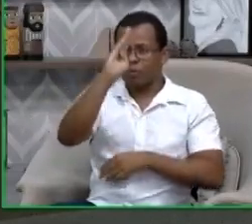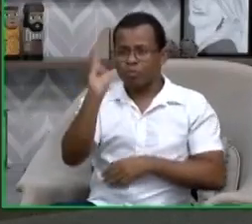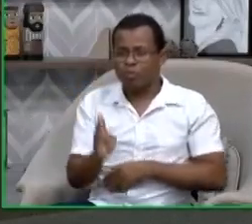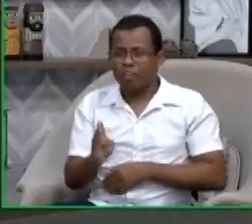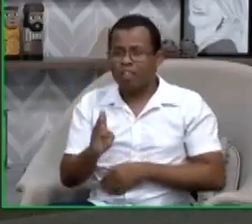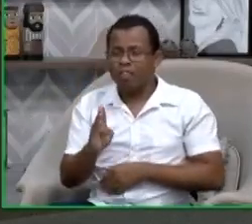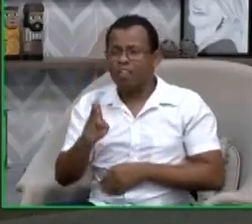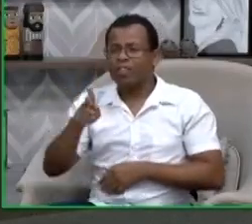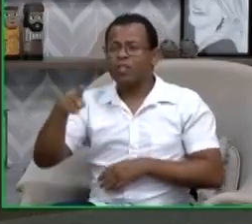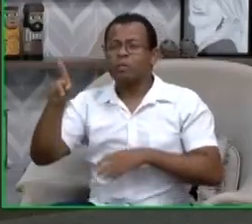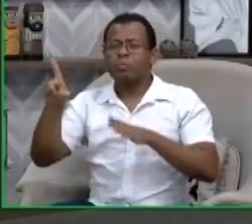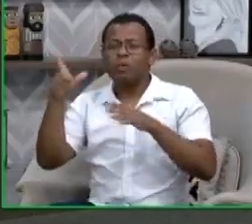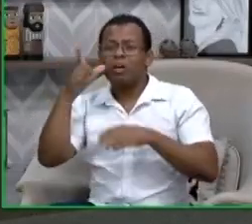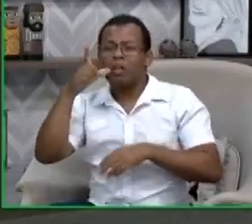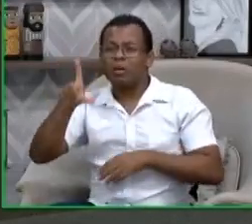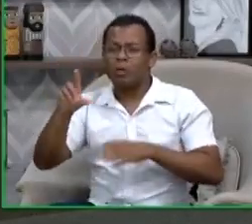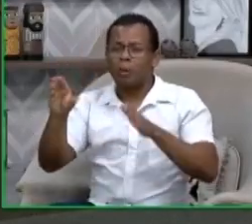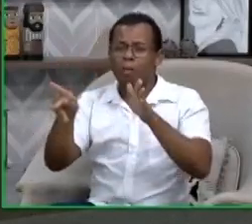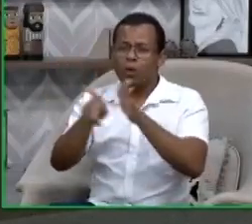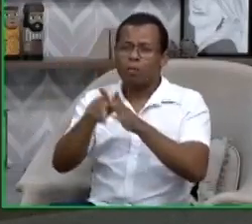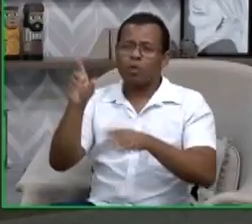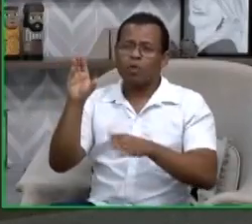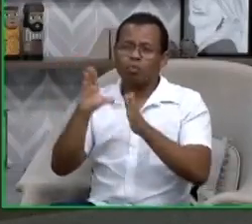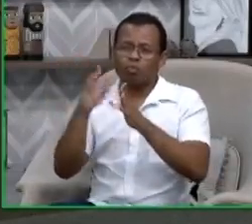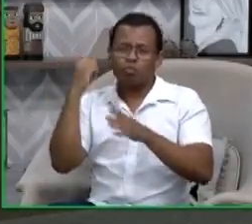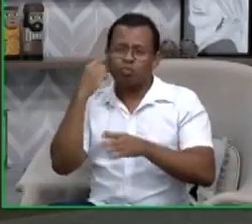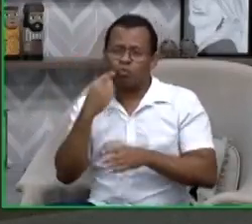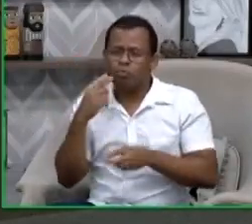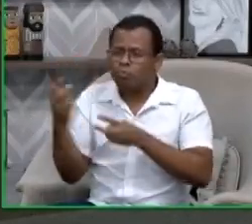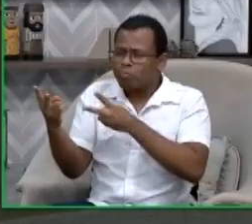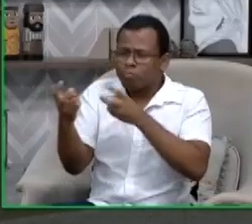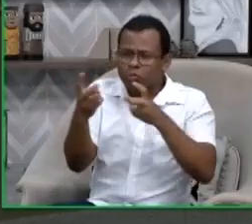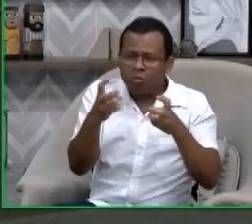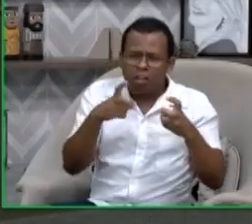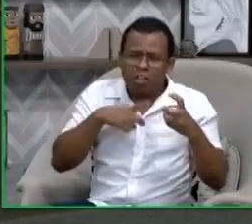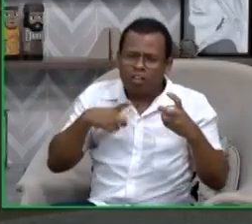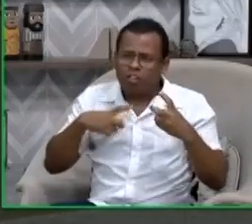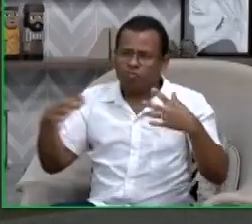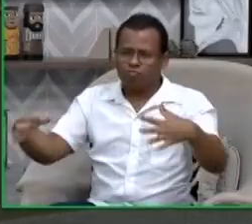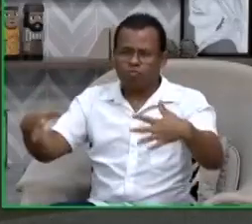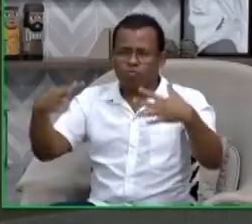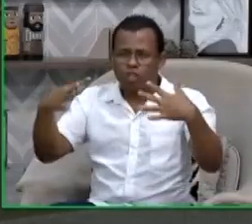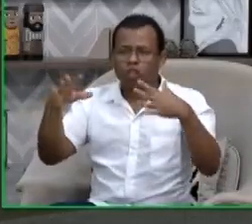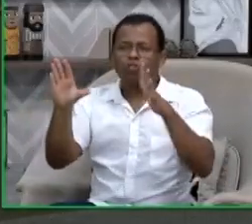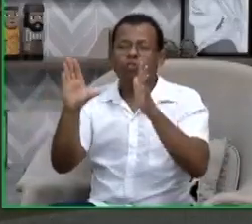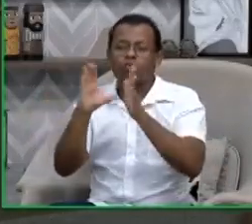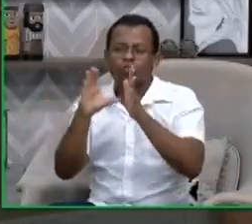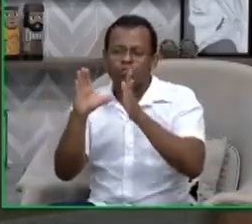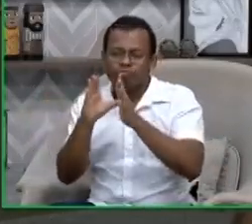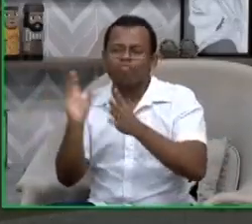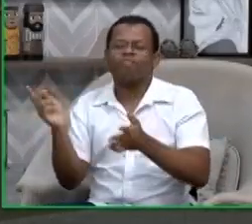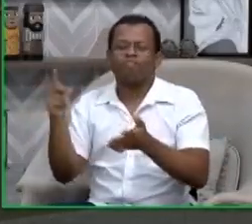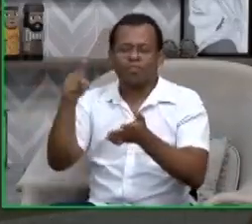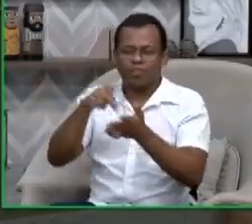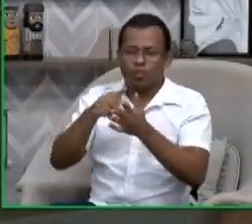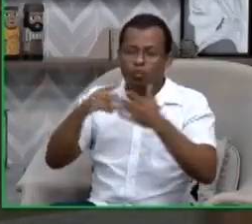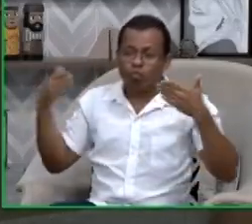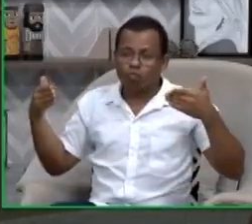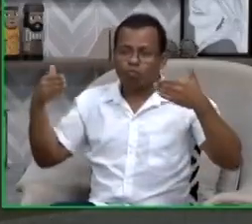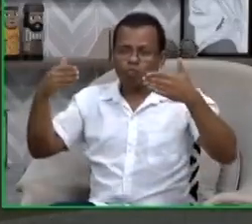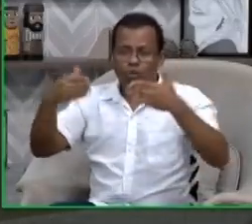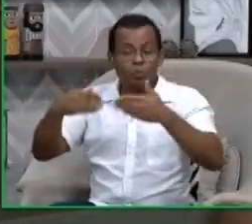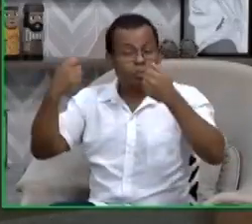uma língua para a comunidade surda, a gente percebe que há uma nova atenção dada para essa comunidade, realmente focada